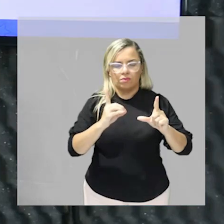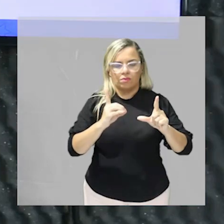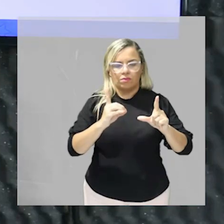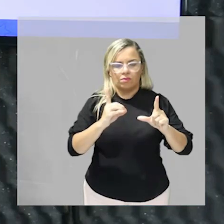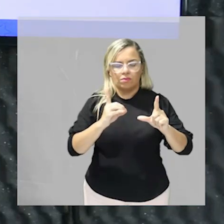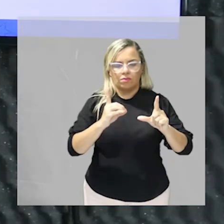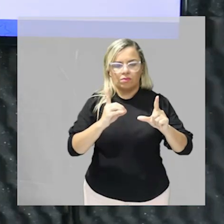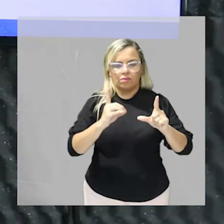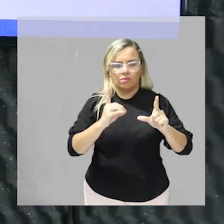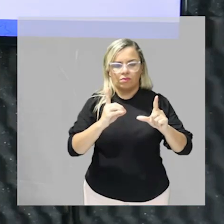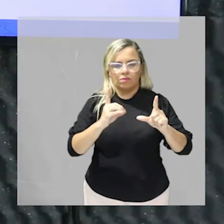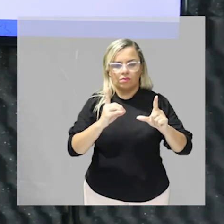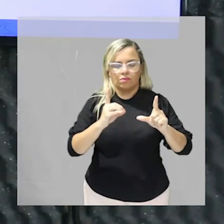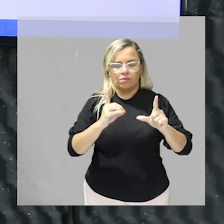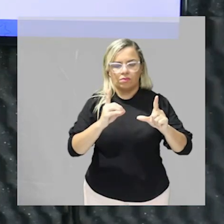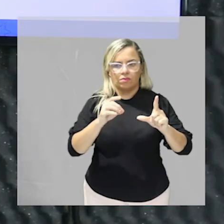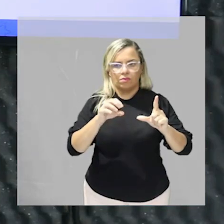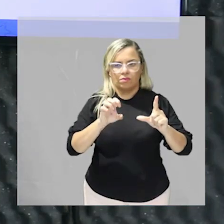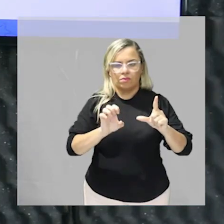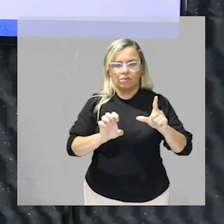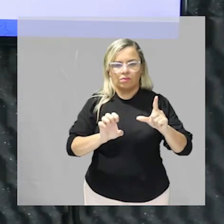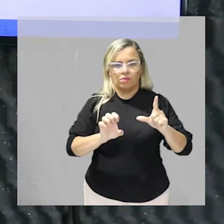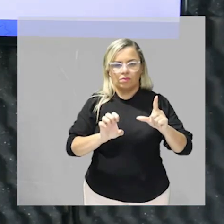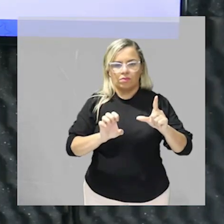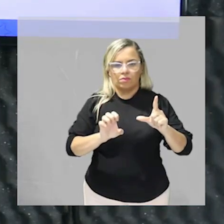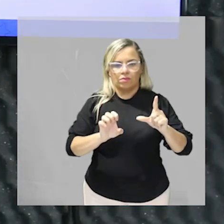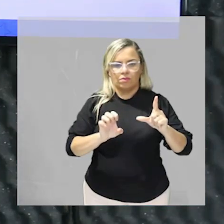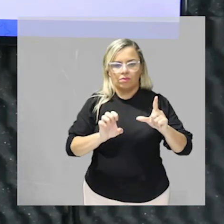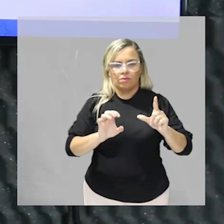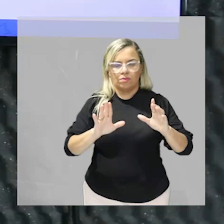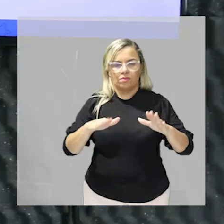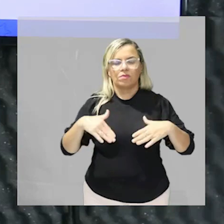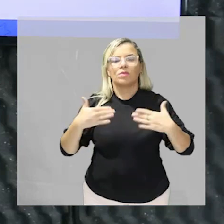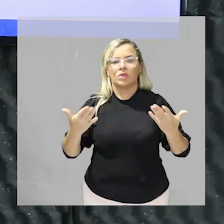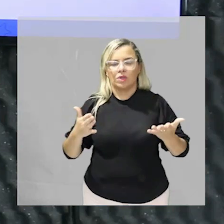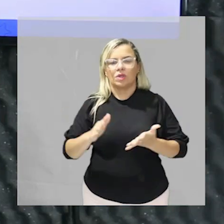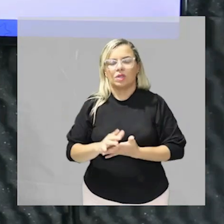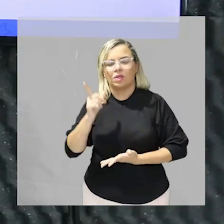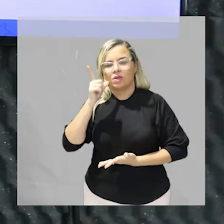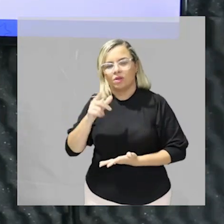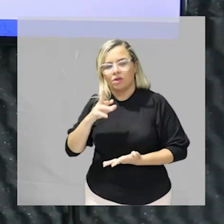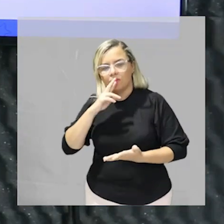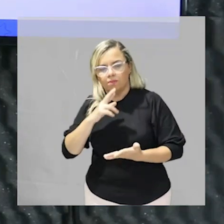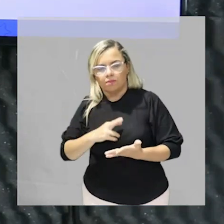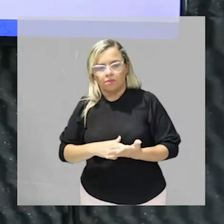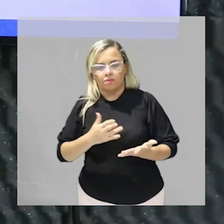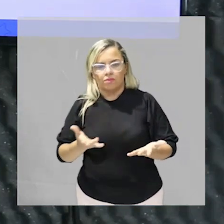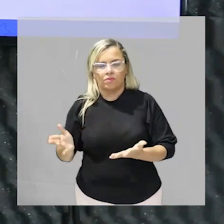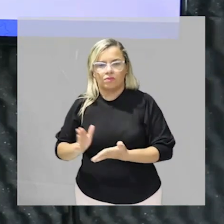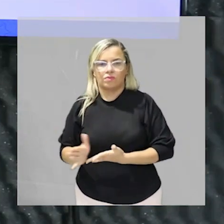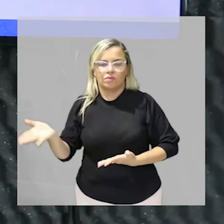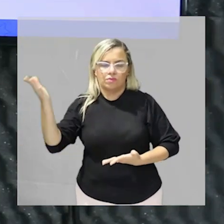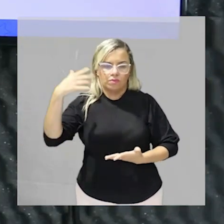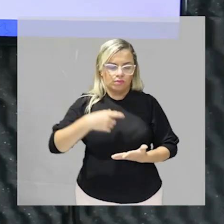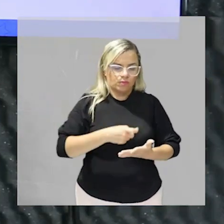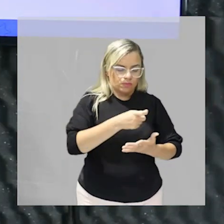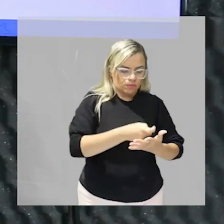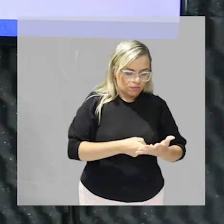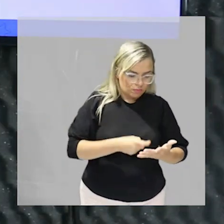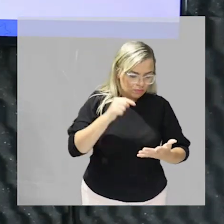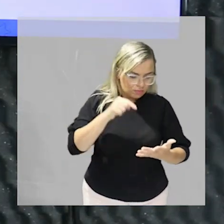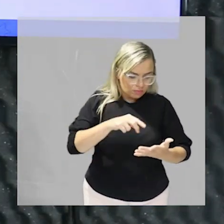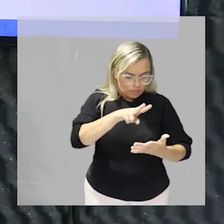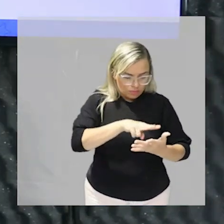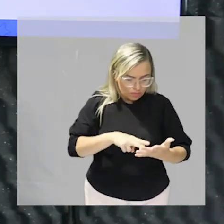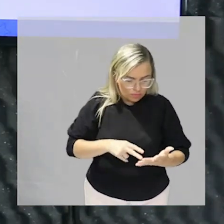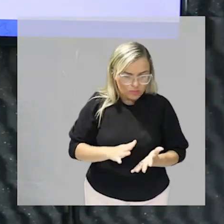construções? Ou será que é o assoreamento de canais de drenagem? Aqui tu já conseguiria responder essa questão. Mas vamos ver o texto motivador, claro, para ver o